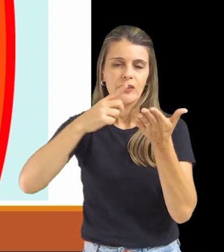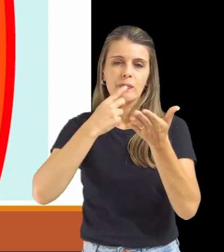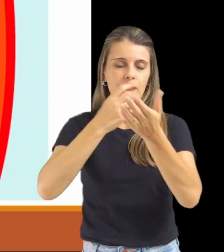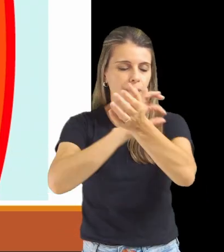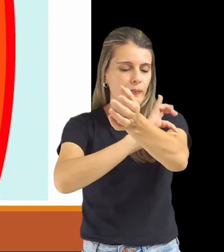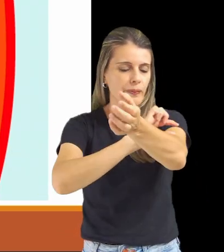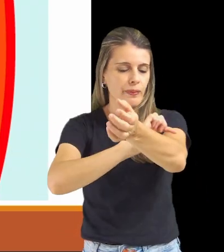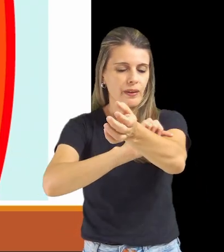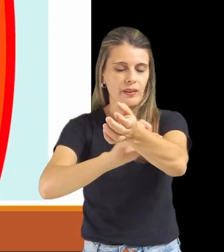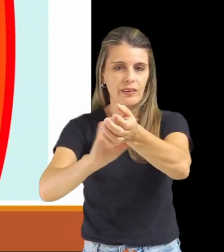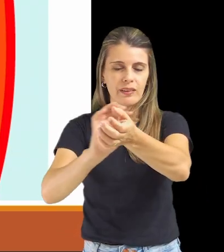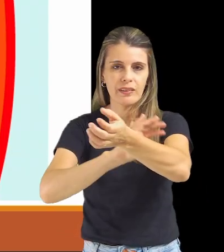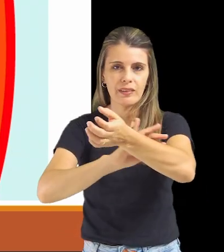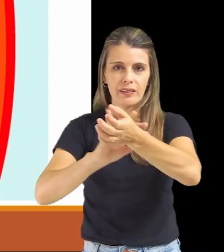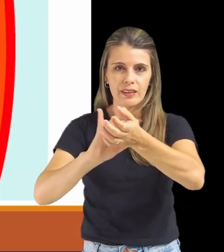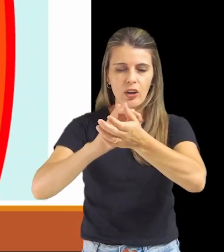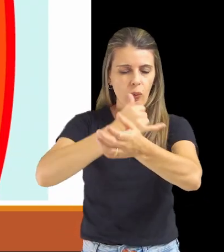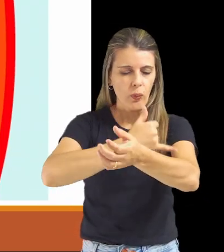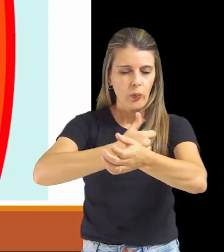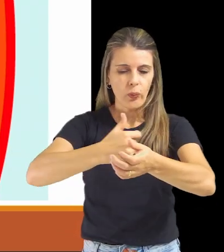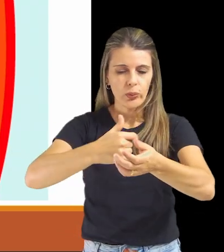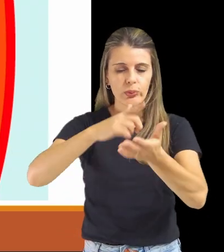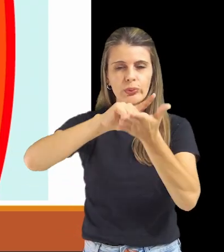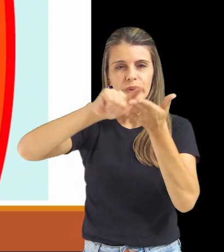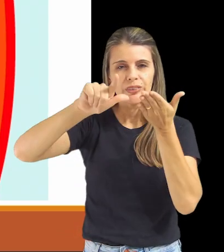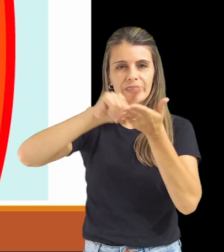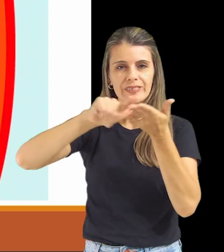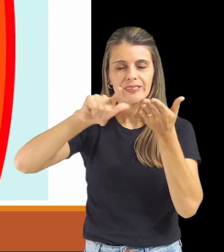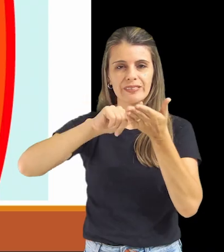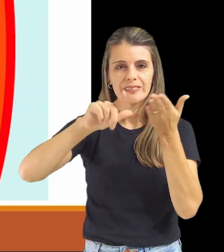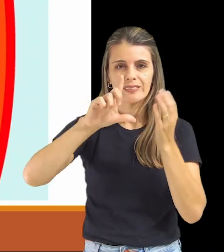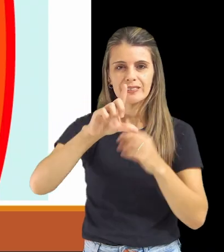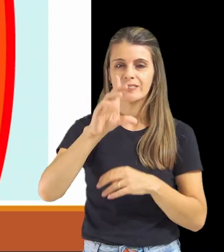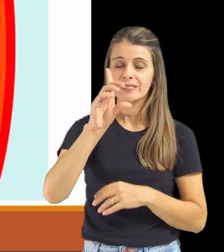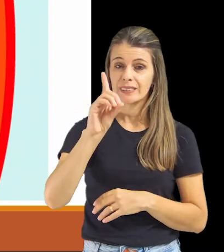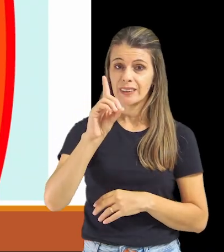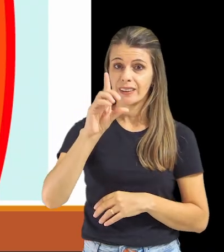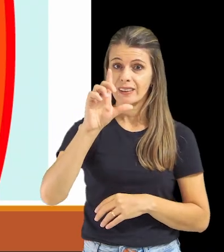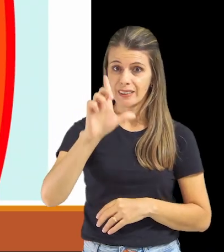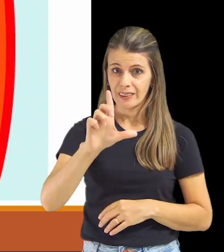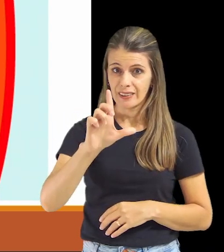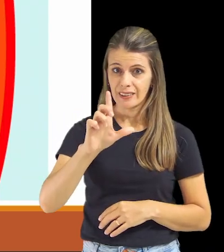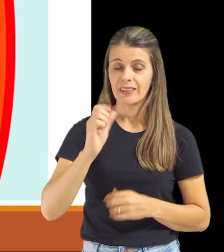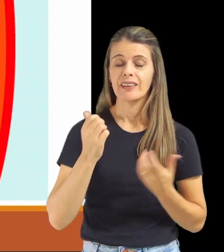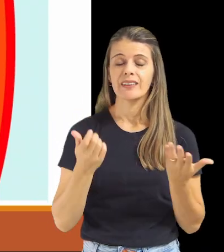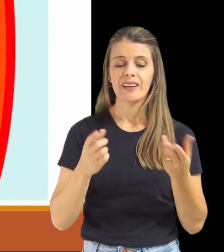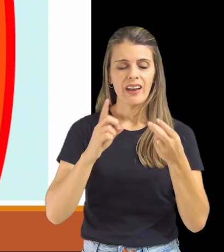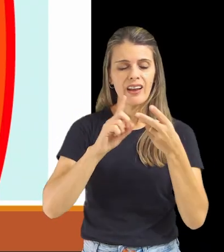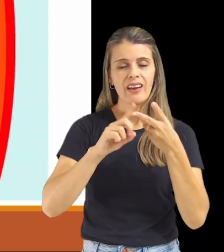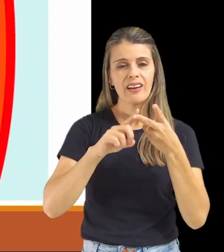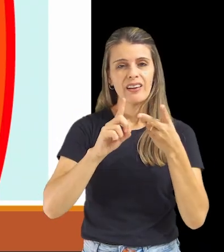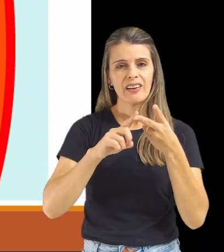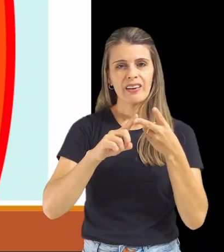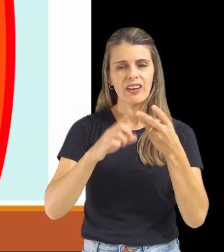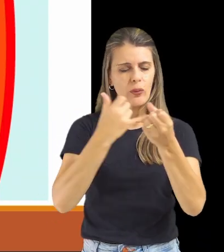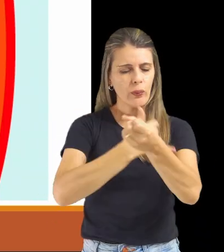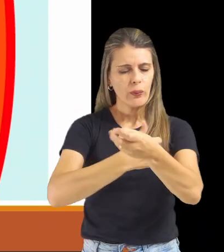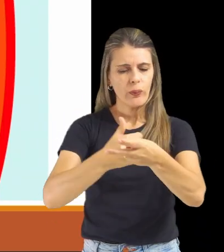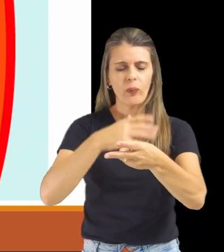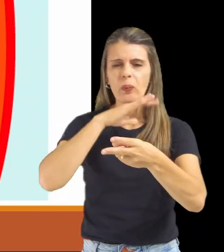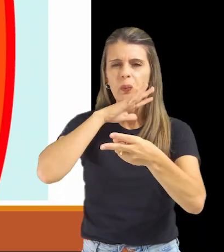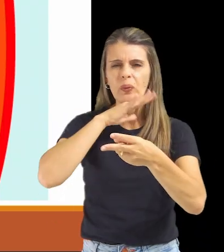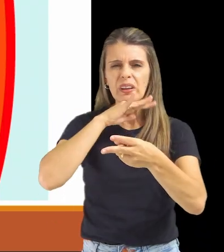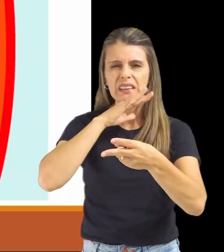carrega, né, o colesterol, então ele tira esse excesso. E o LDL é o colesterol ruim, né, que quando ele está em excesso, ele